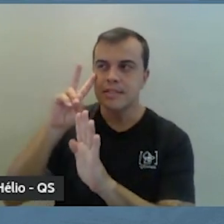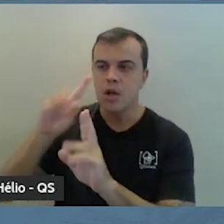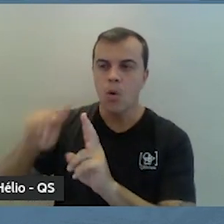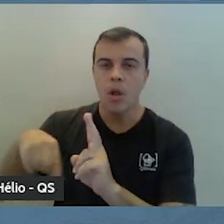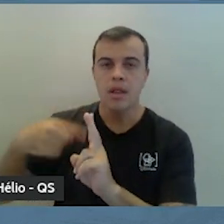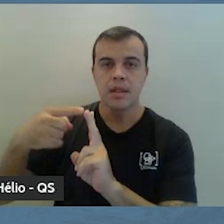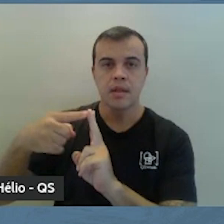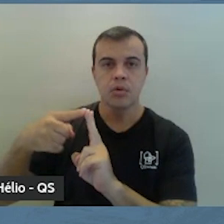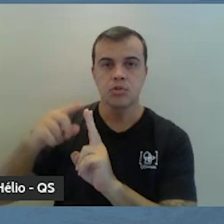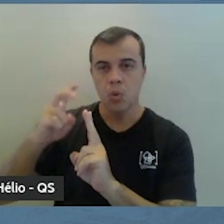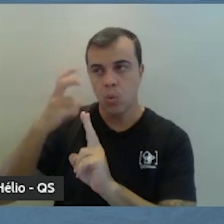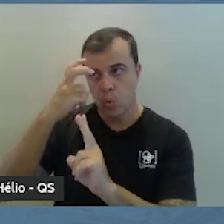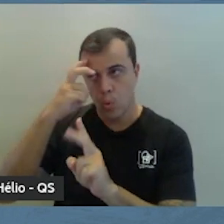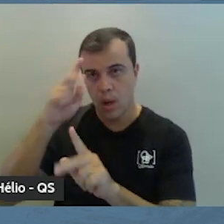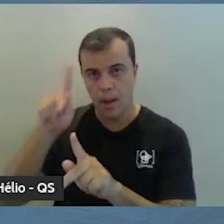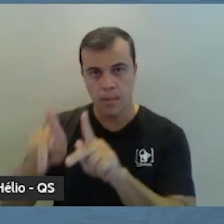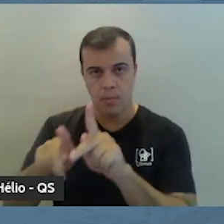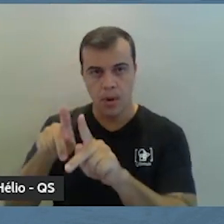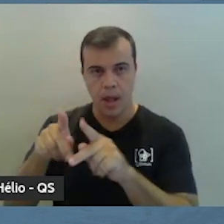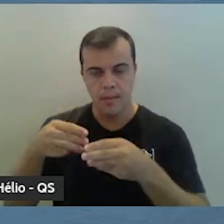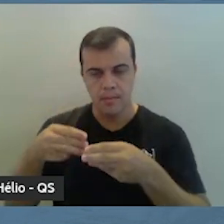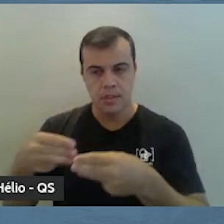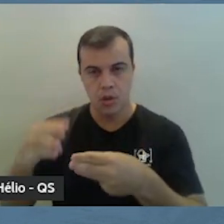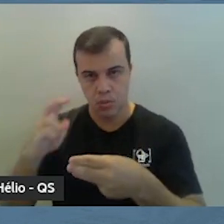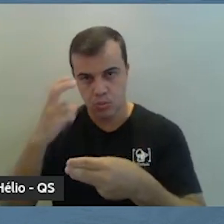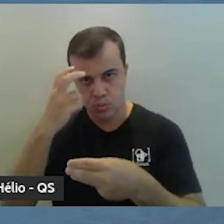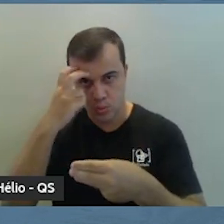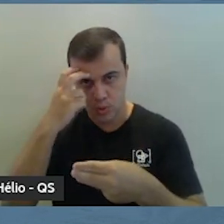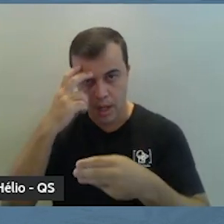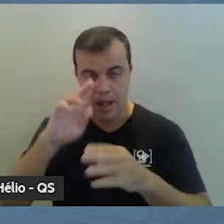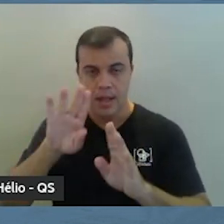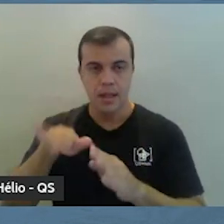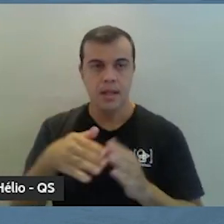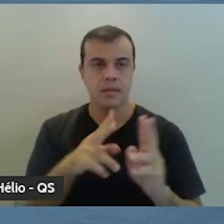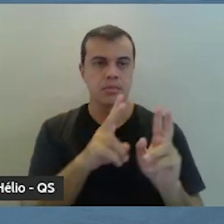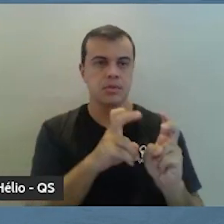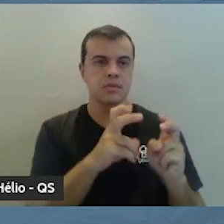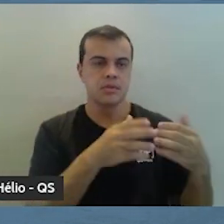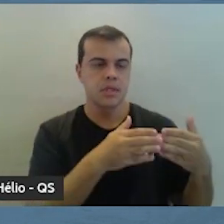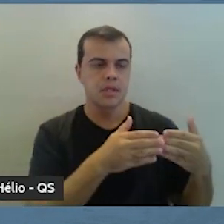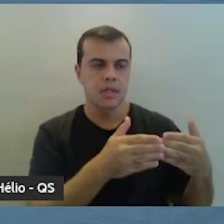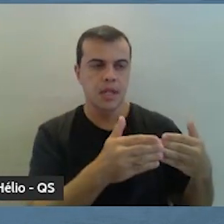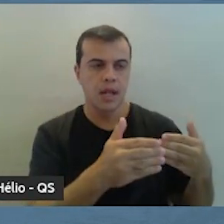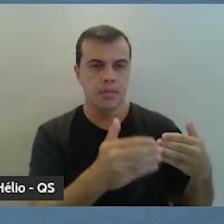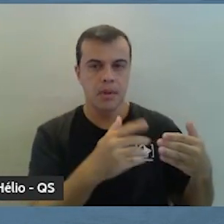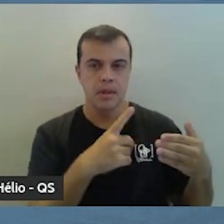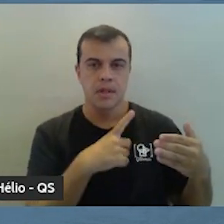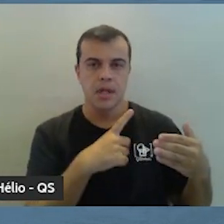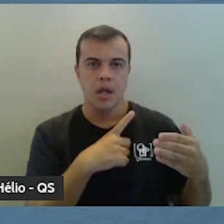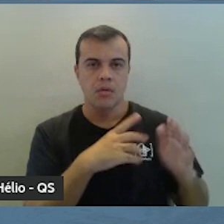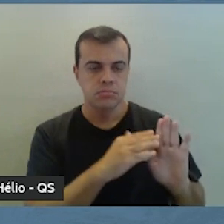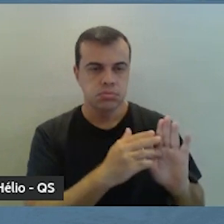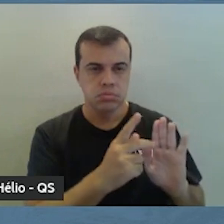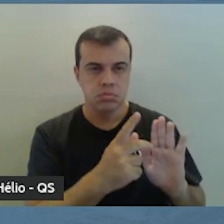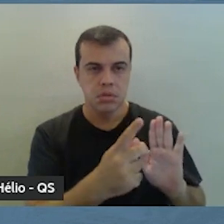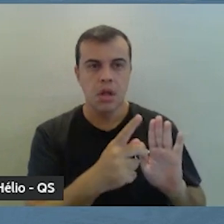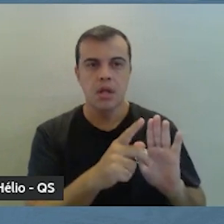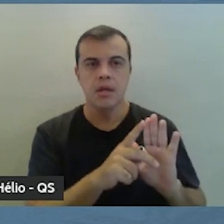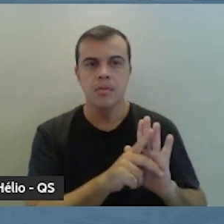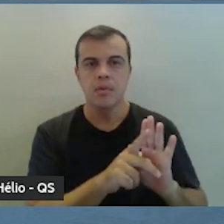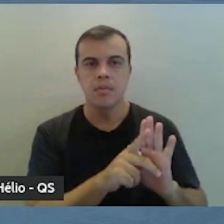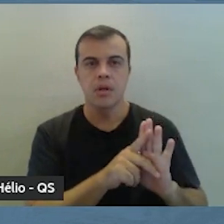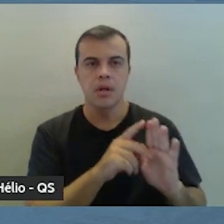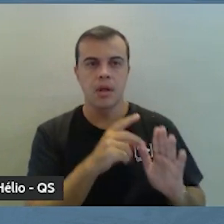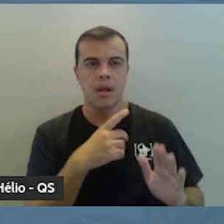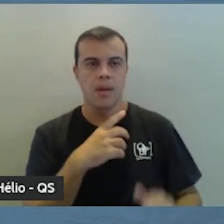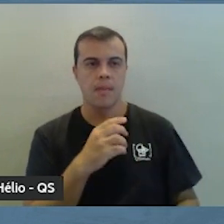definição de cultura popular pelo Ministério da Cultura, e aí a gente vai dar uma repassadinha na cronologia do